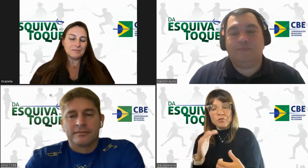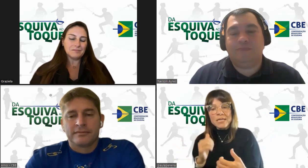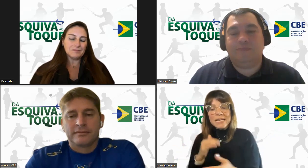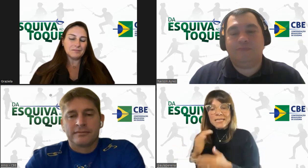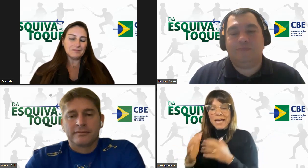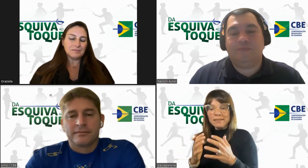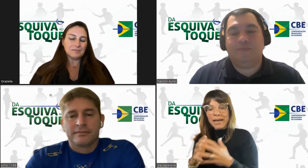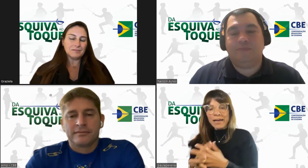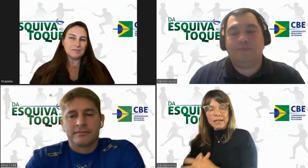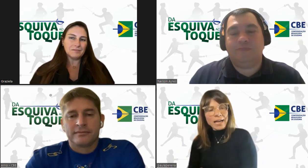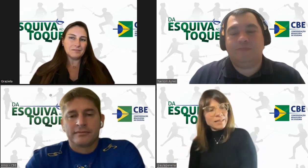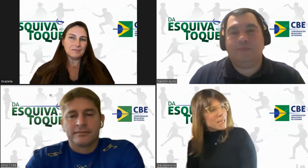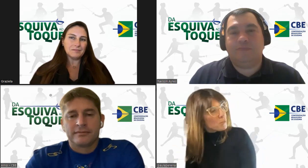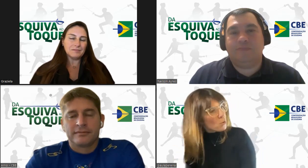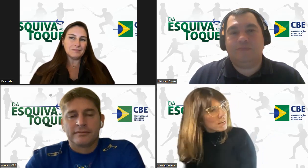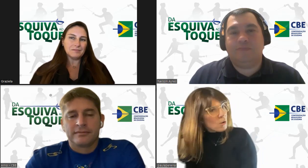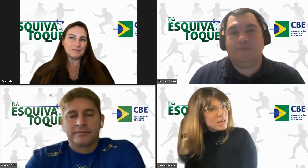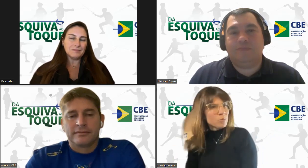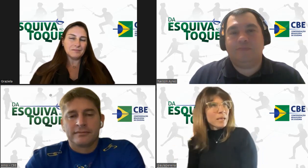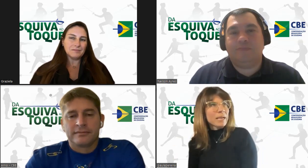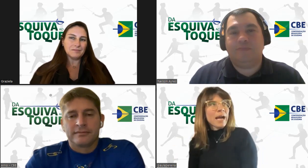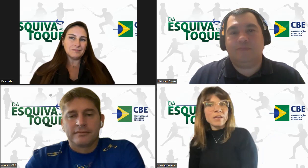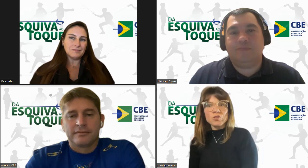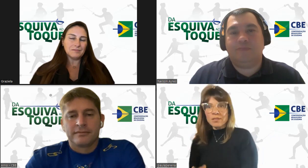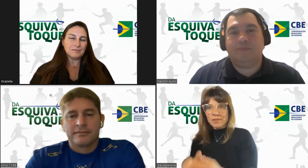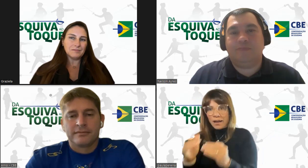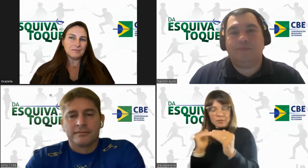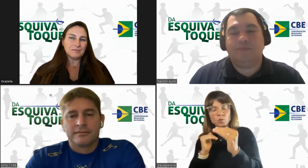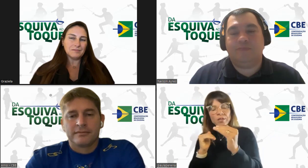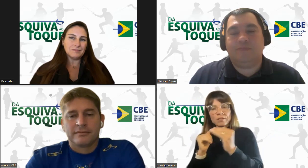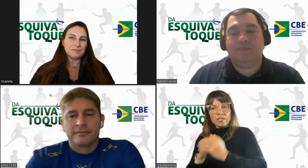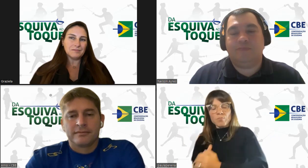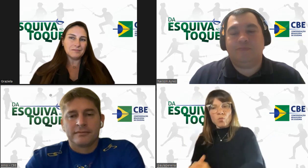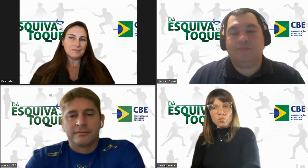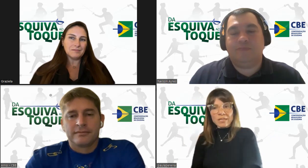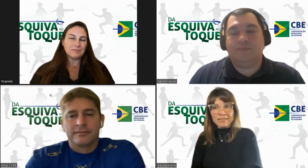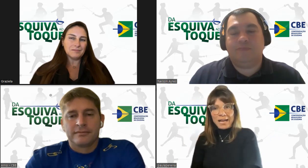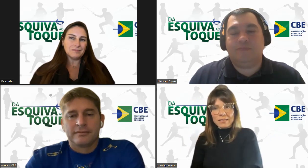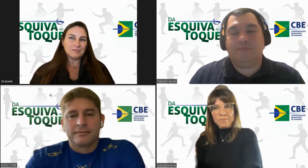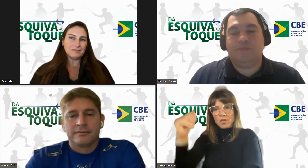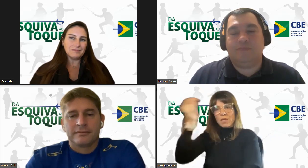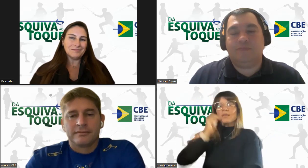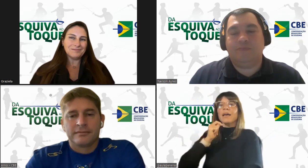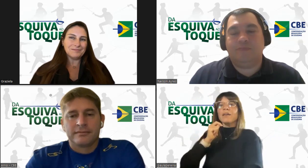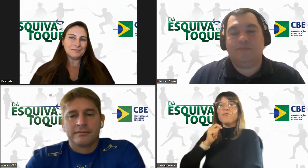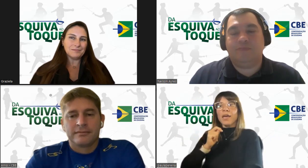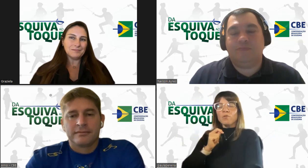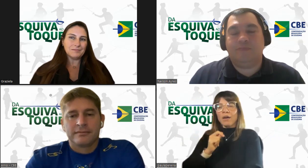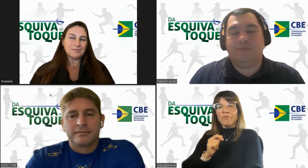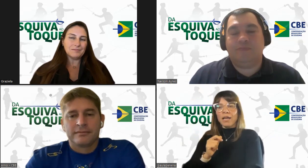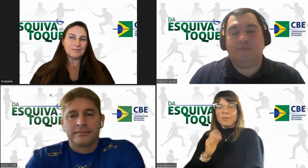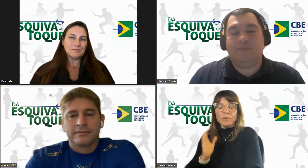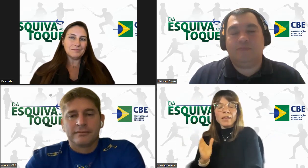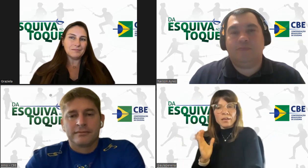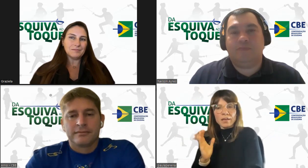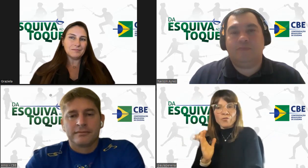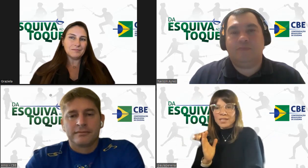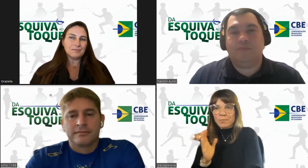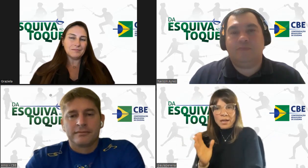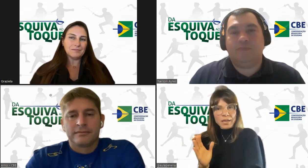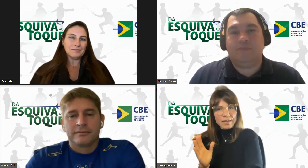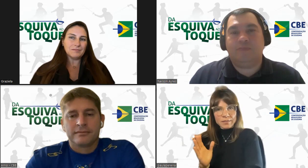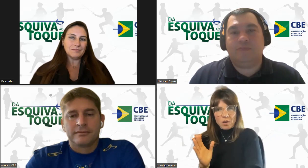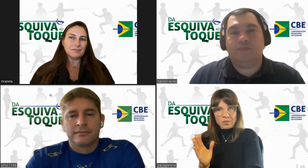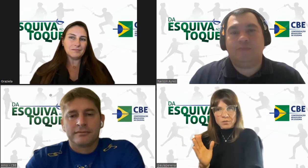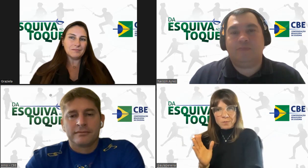daquilo que é o objetivo e aí para ela lá daqui a pouco ela olha para cá e diz que tava dois três pontos atrás e aí vem mas espera